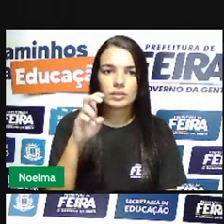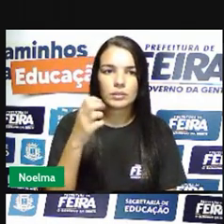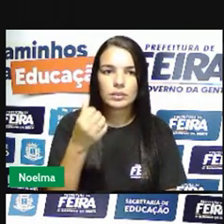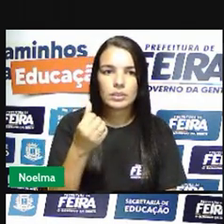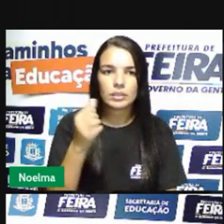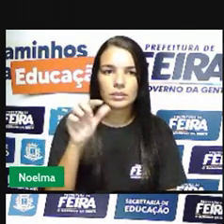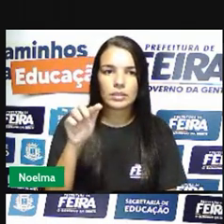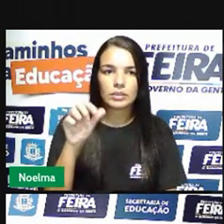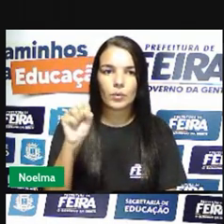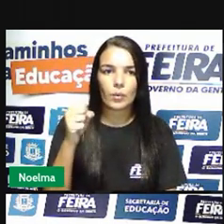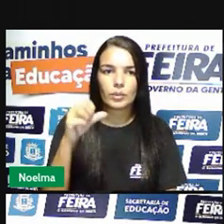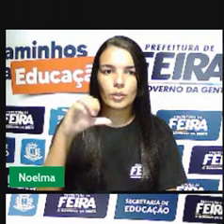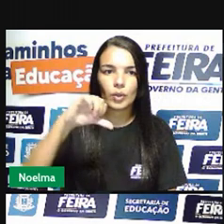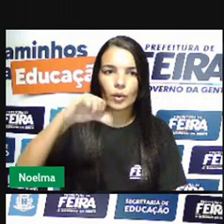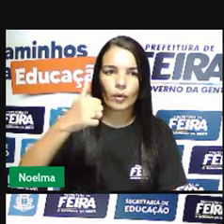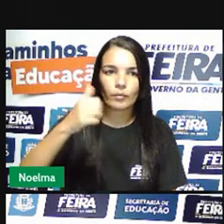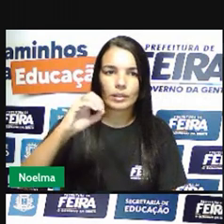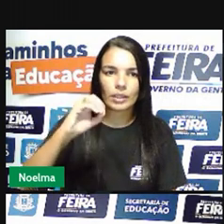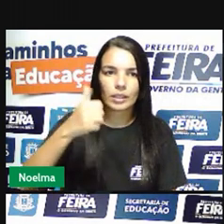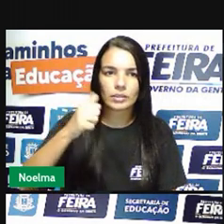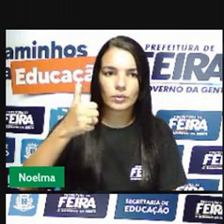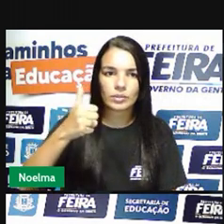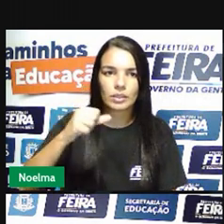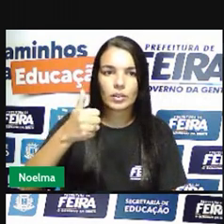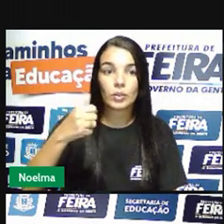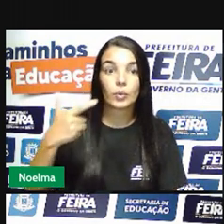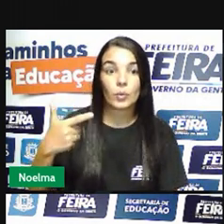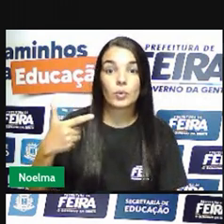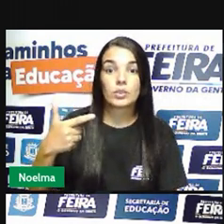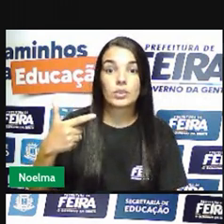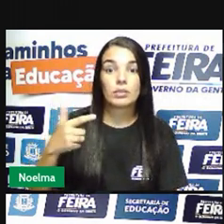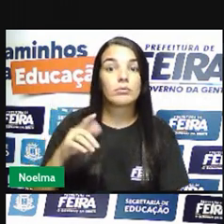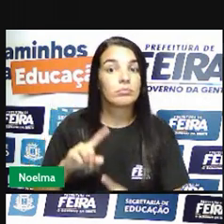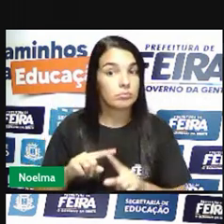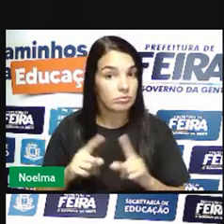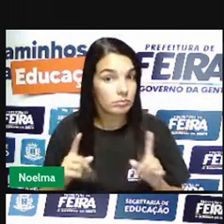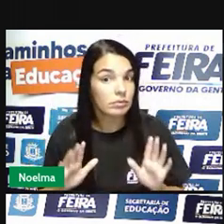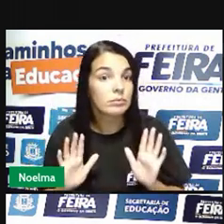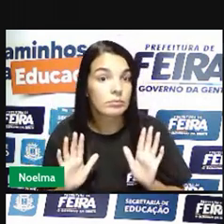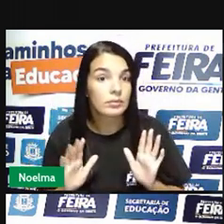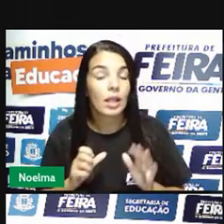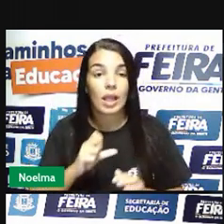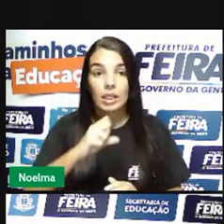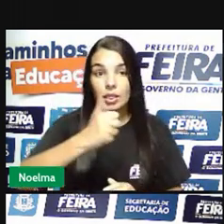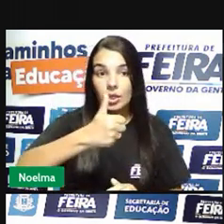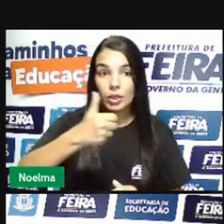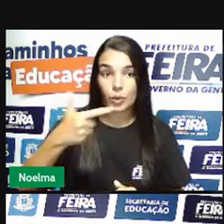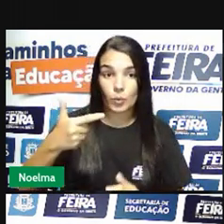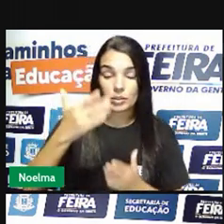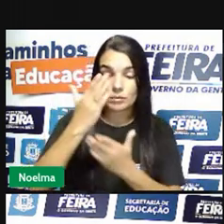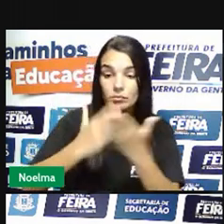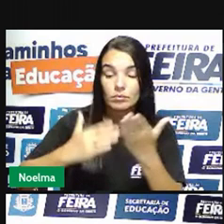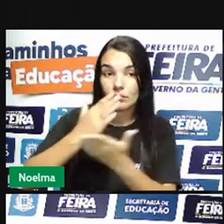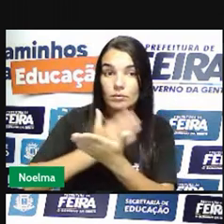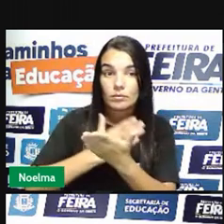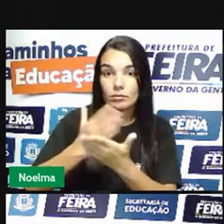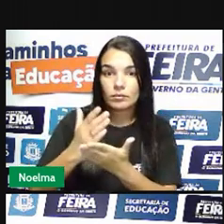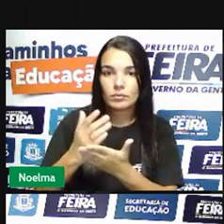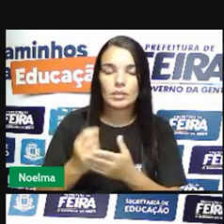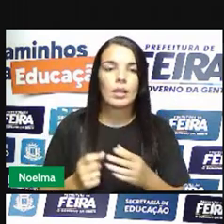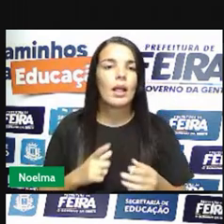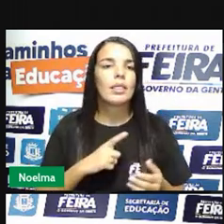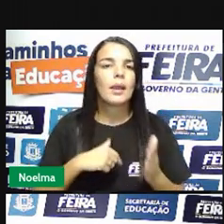cinco seis sete oito nove dez onze doze doze pedaços quantas foram